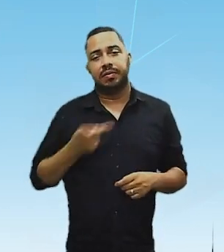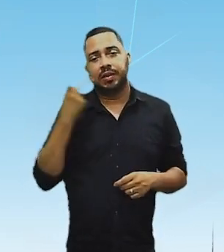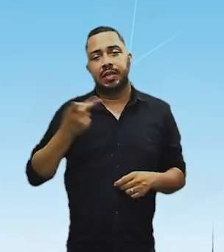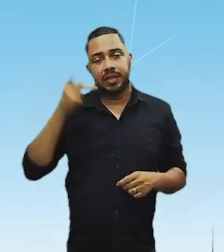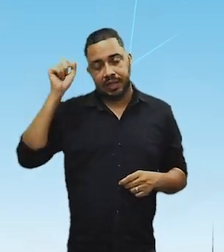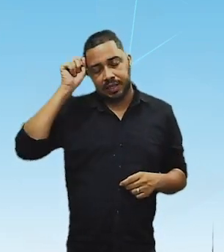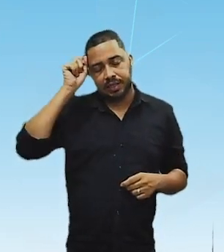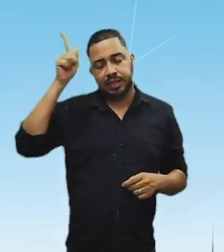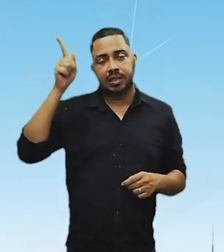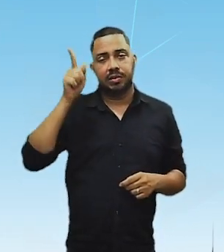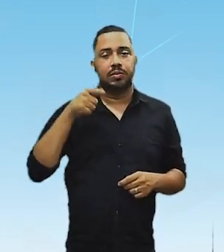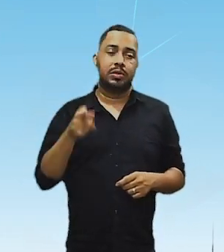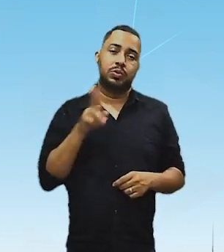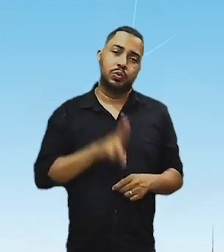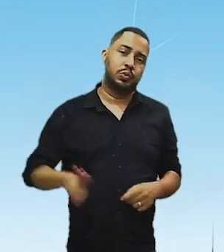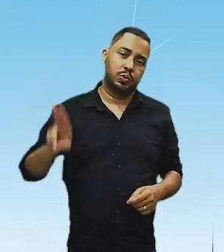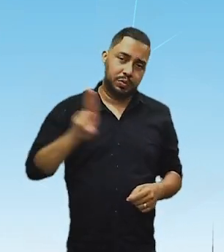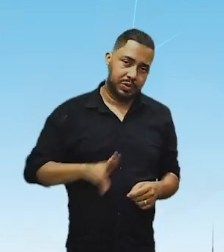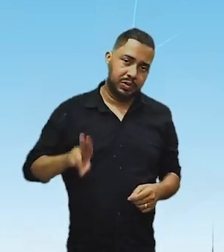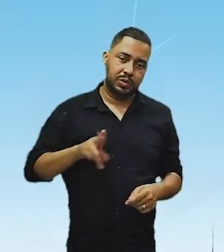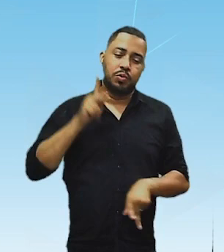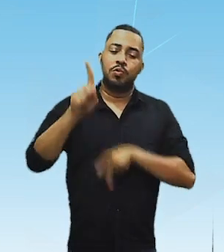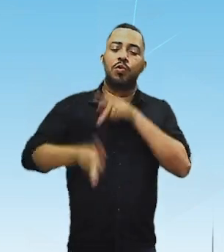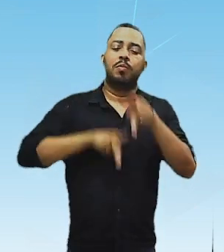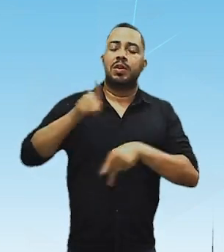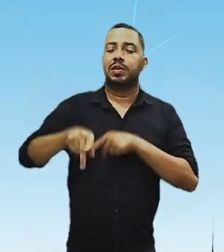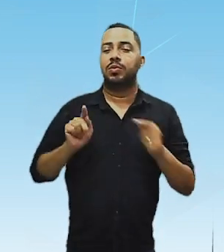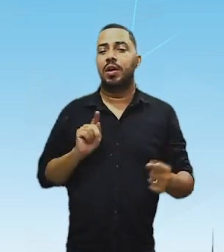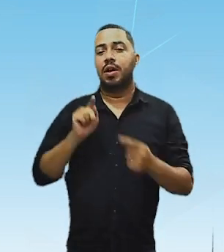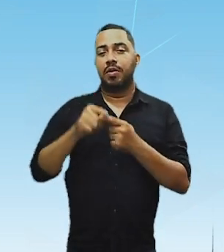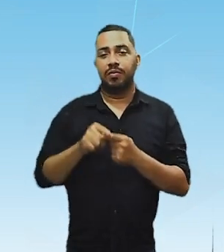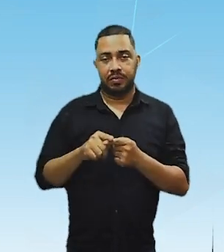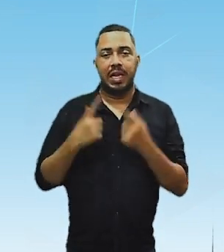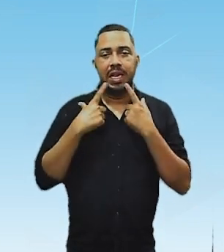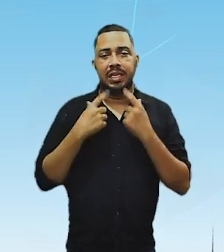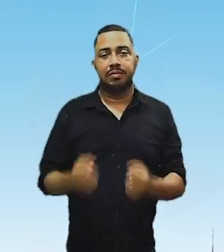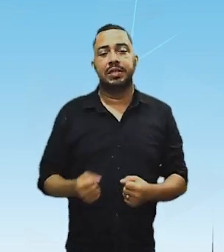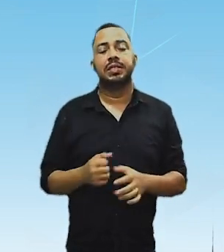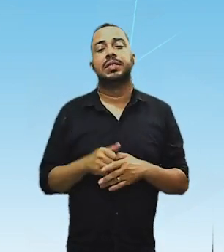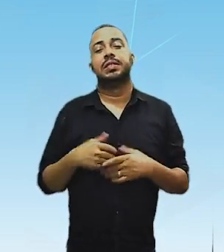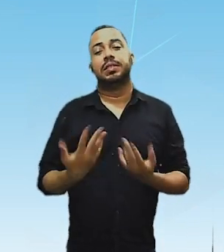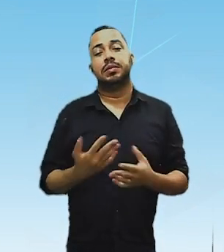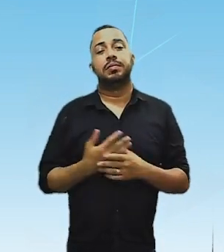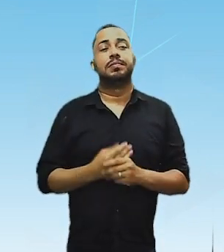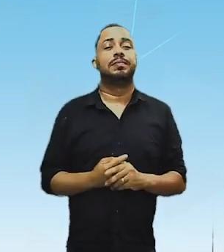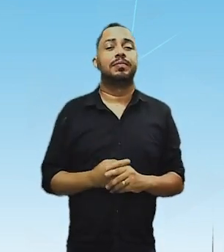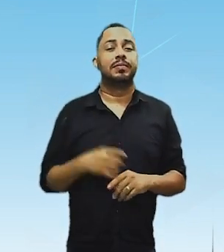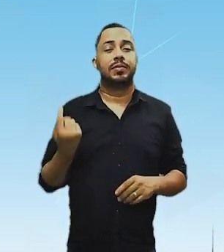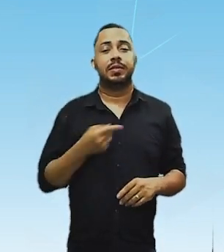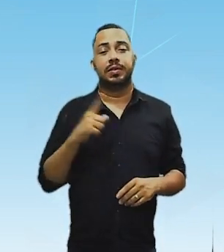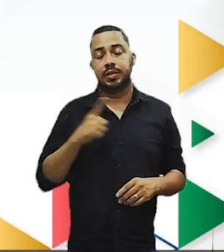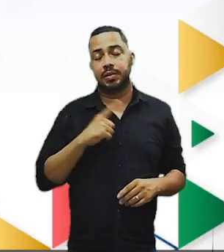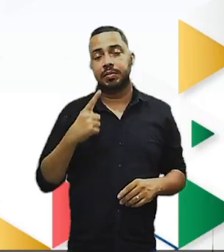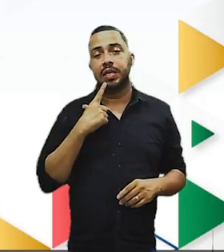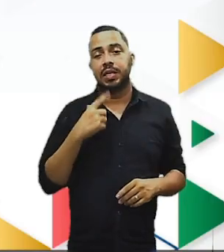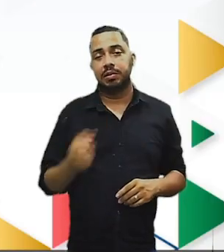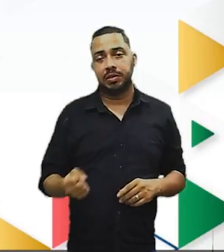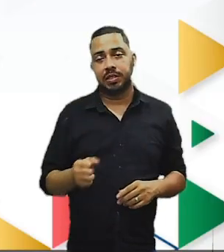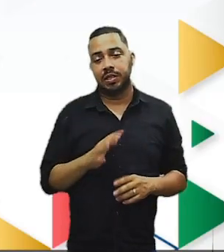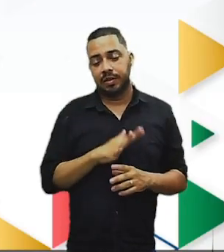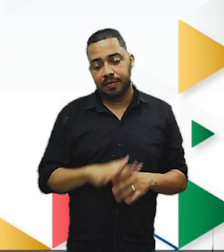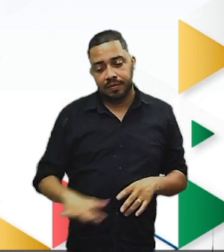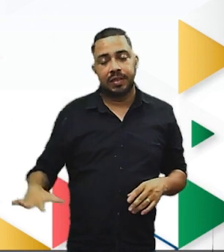seu consumidor, a ideia do seu público-alvo, a linguagem dele, aliás. Nesse caso, nós temos uma linguagem infantil, há